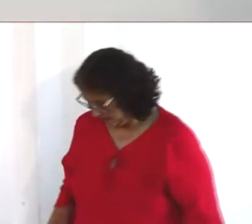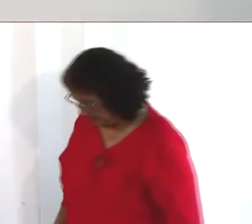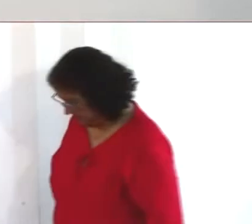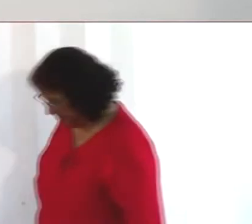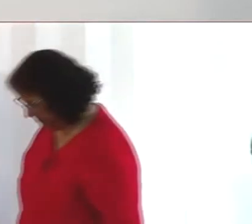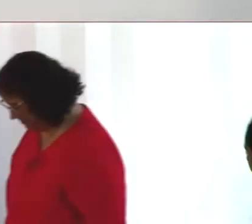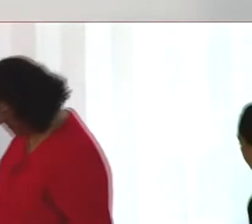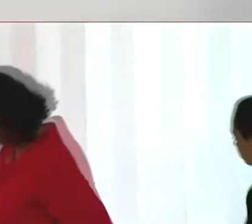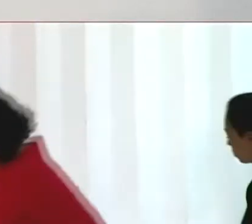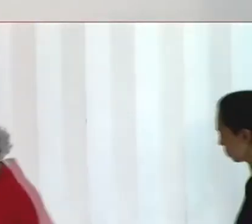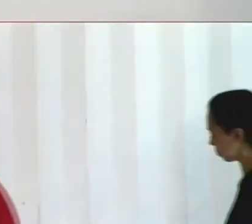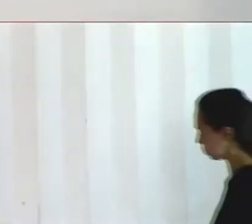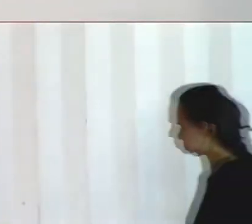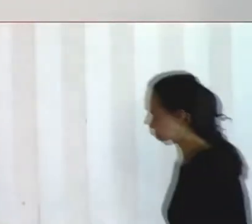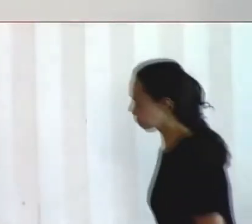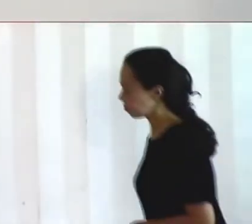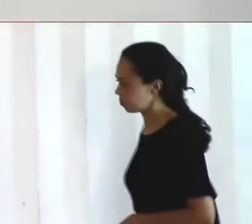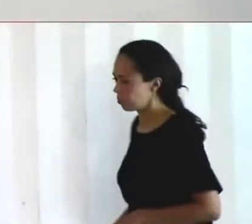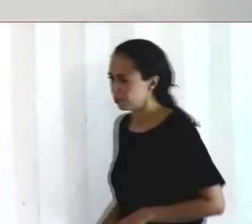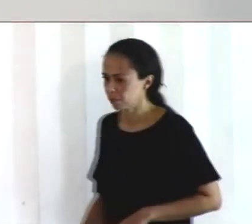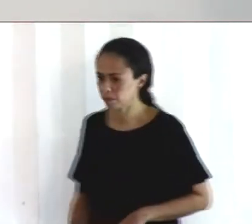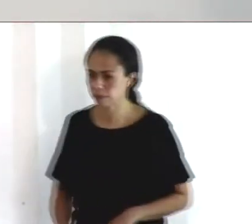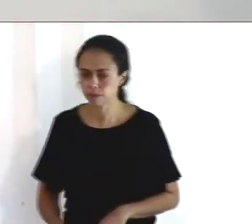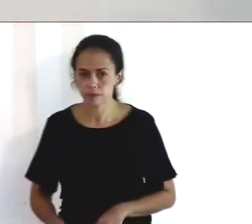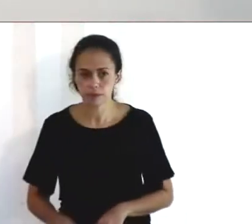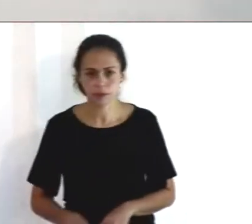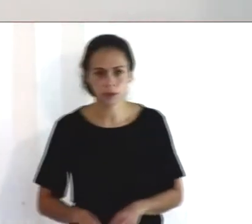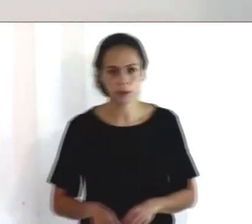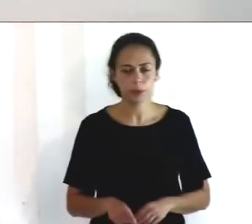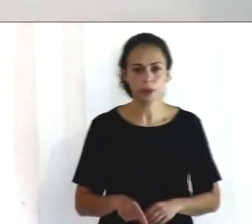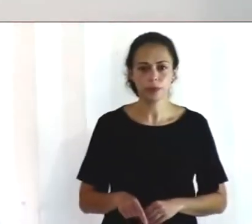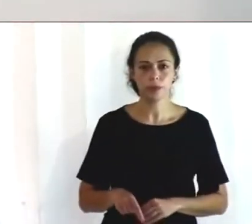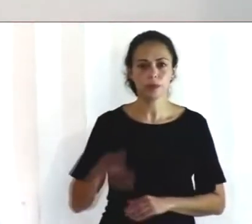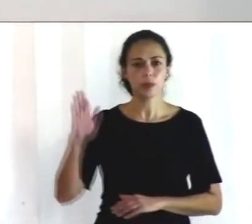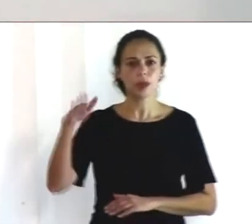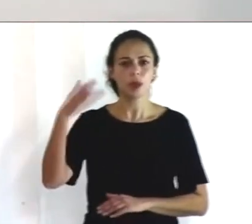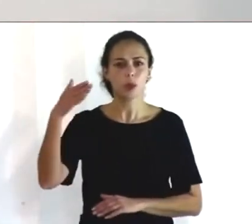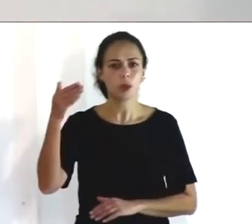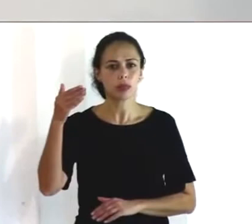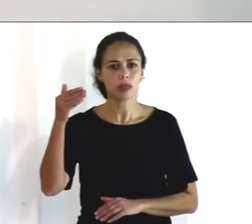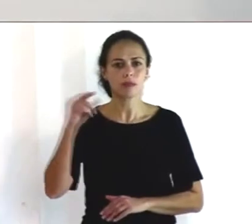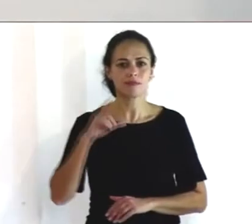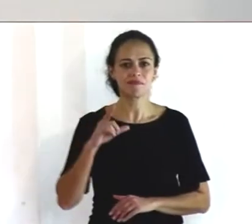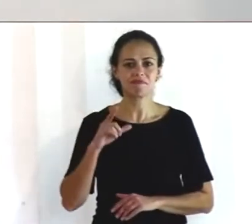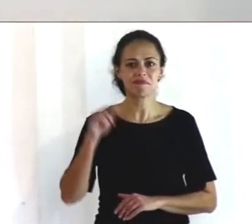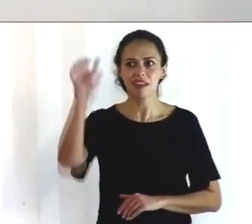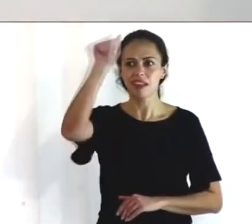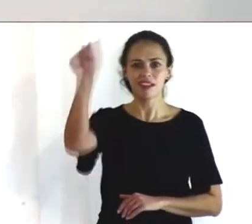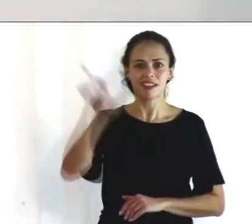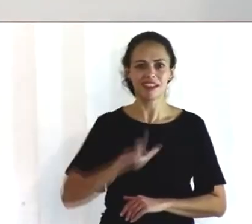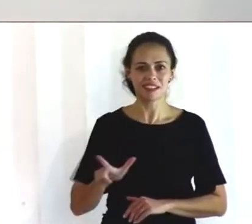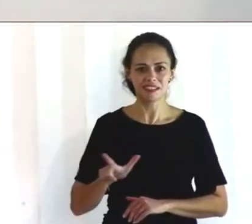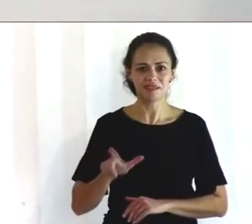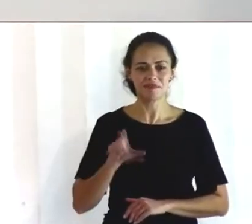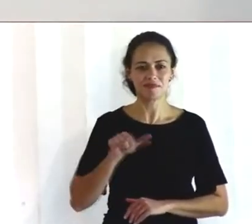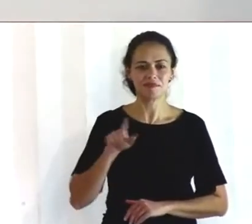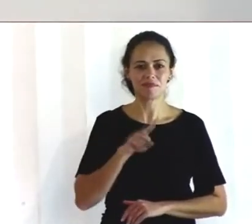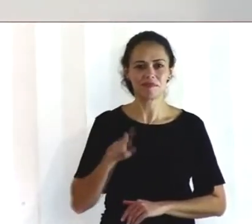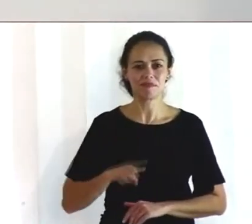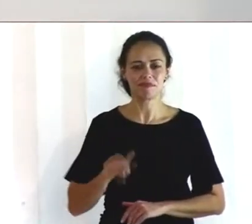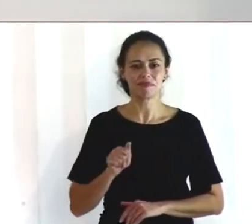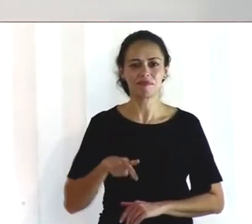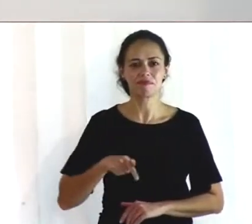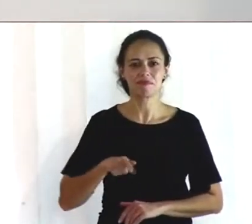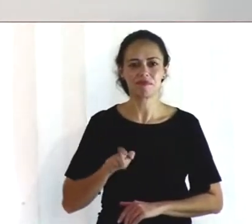novo. Meus irmãos, quando Zaqueu ouve Jesus, desce daí Zaqueu, eu vou até a tua casa hoje. Ele